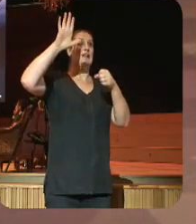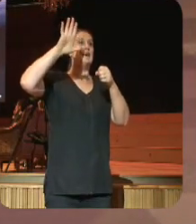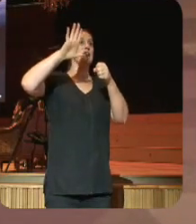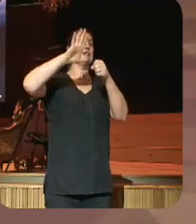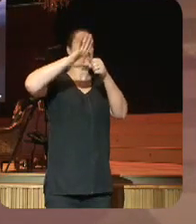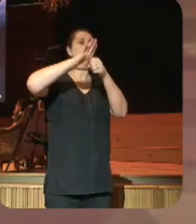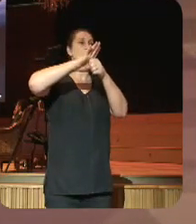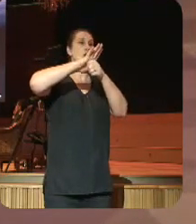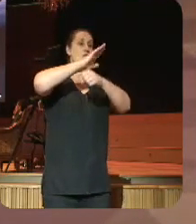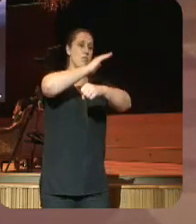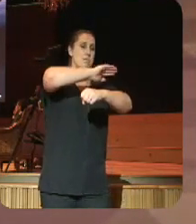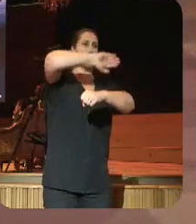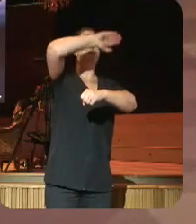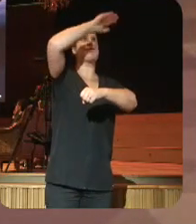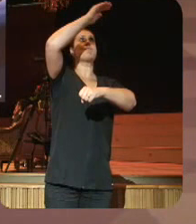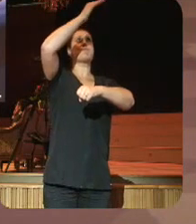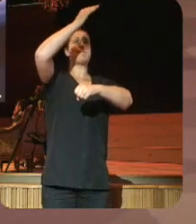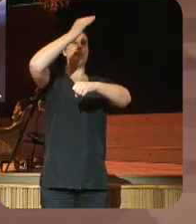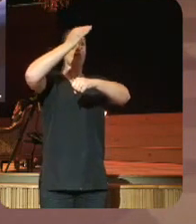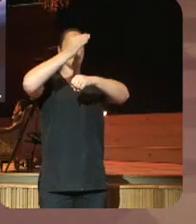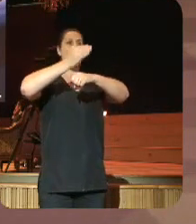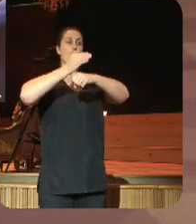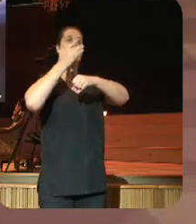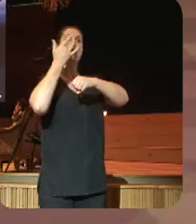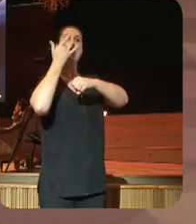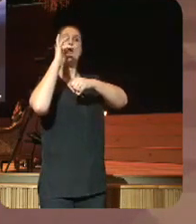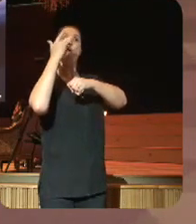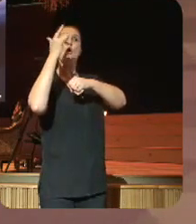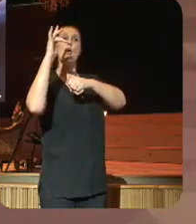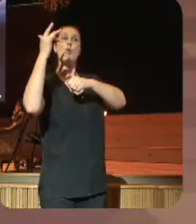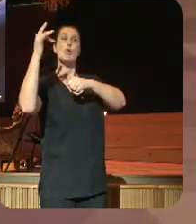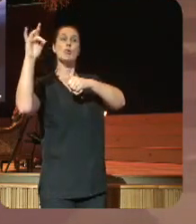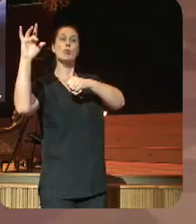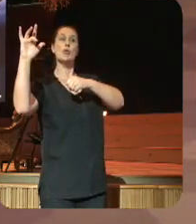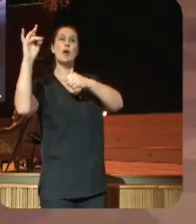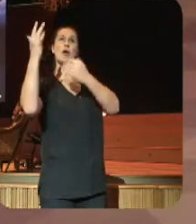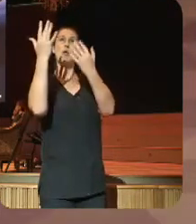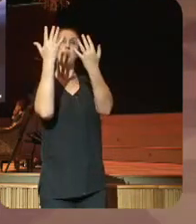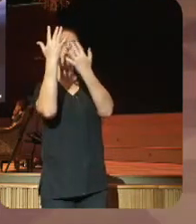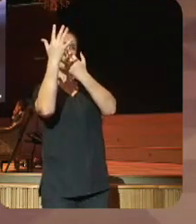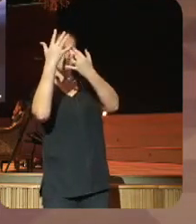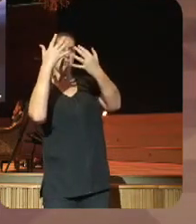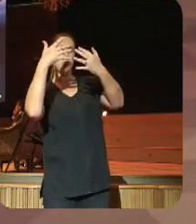por uma abóboda de ouro transparente. Você já viu ouro transparente?